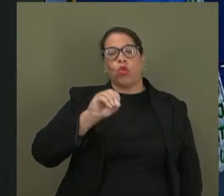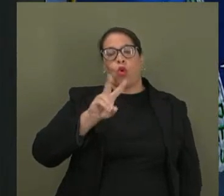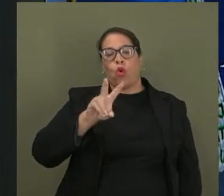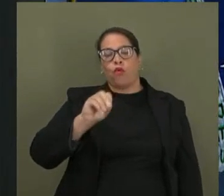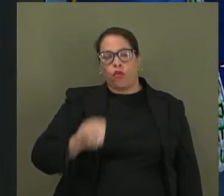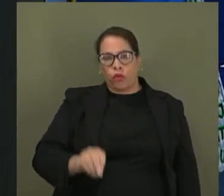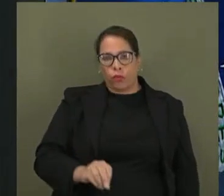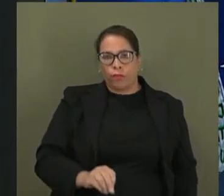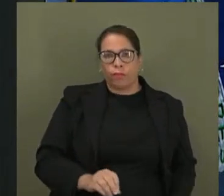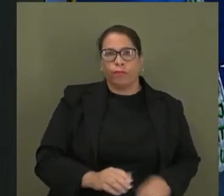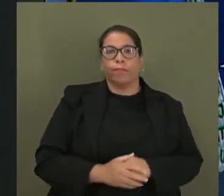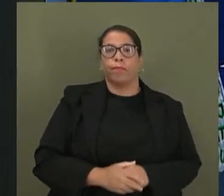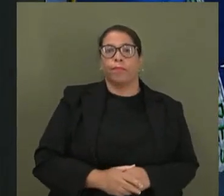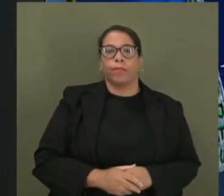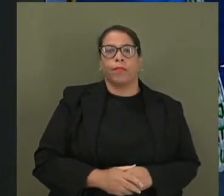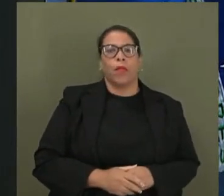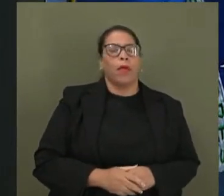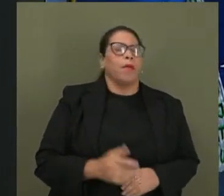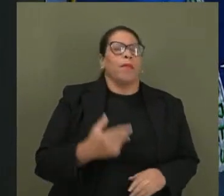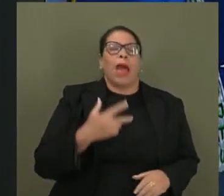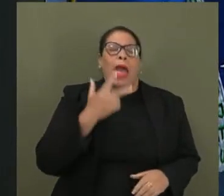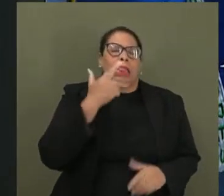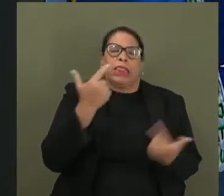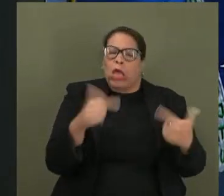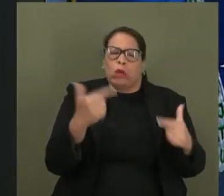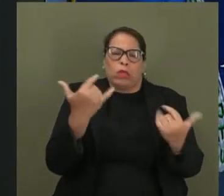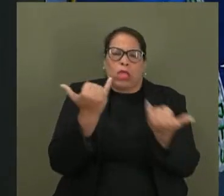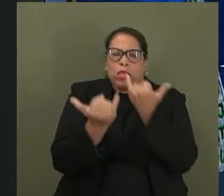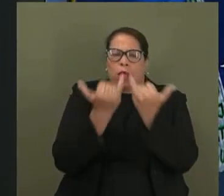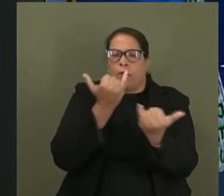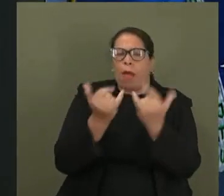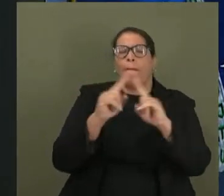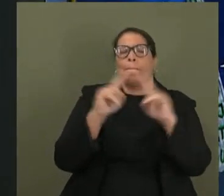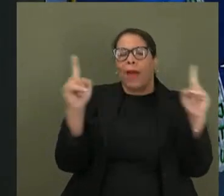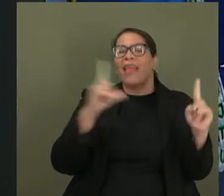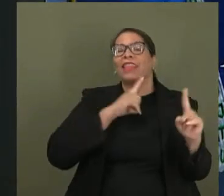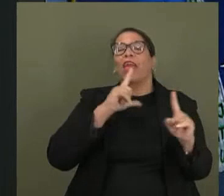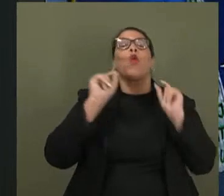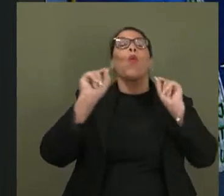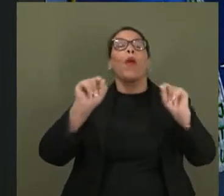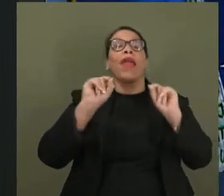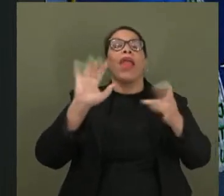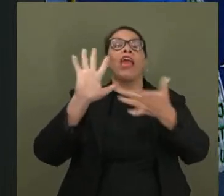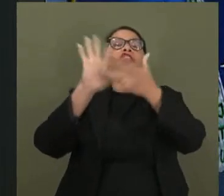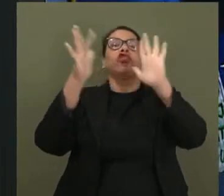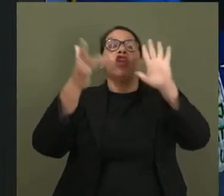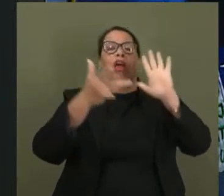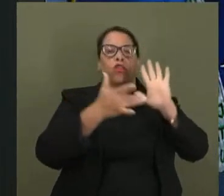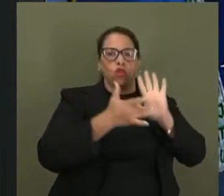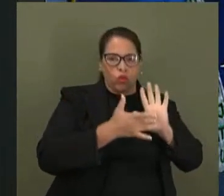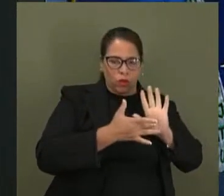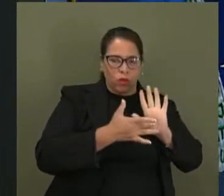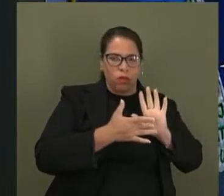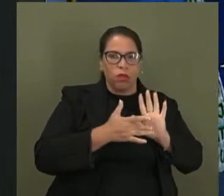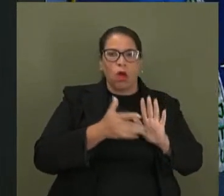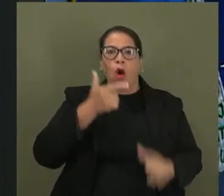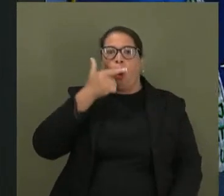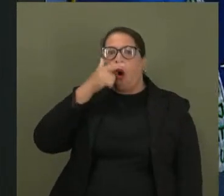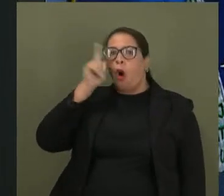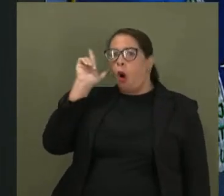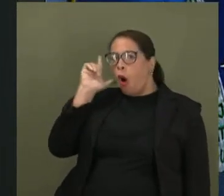Como não existe coincidência e sim jesuicidência, no dia 25 de março,